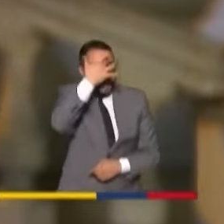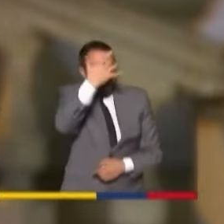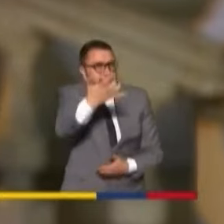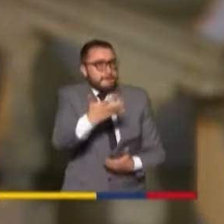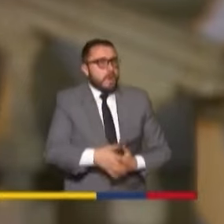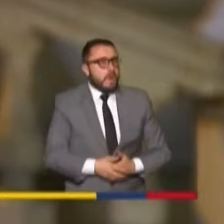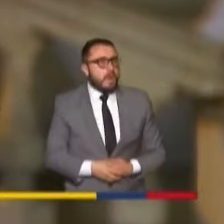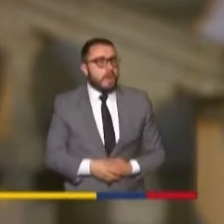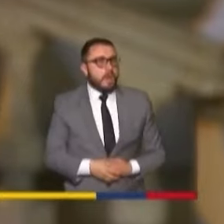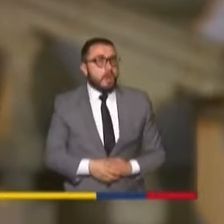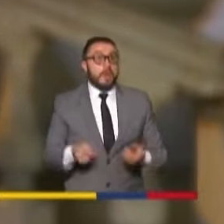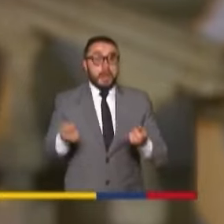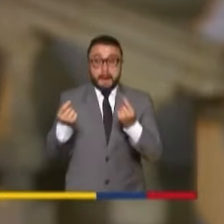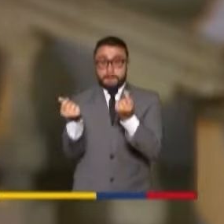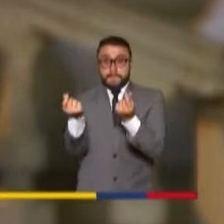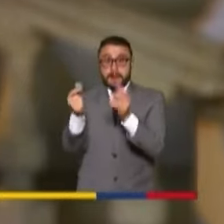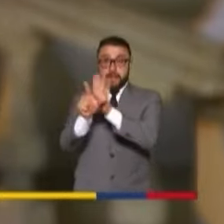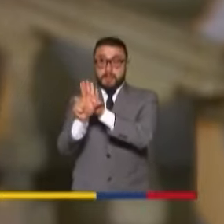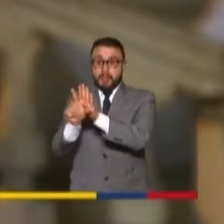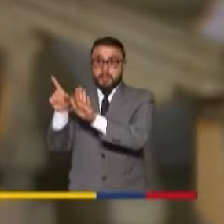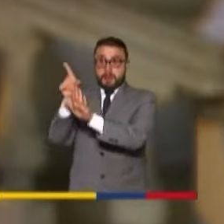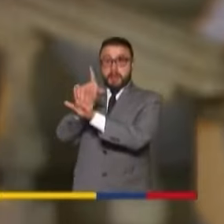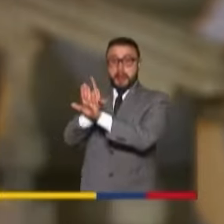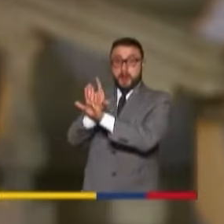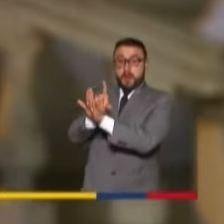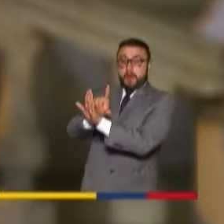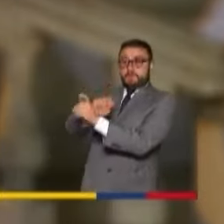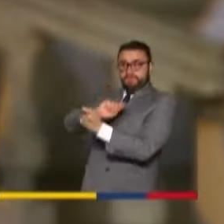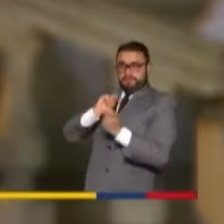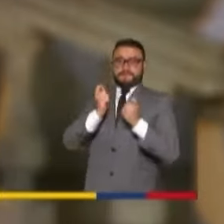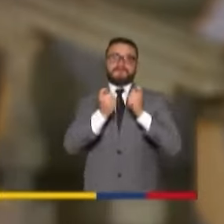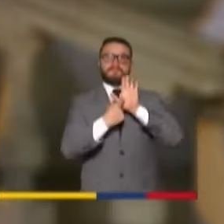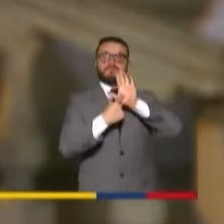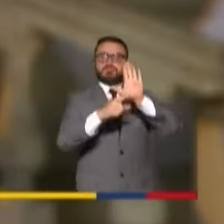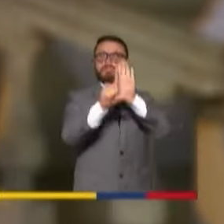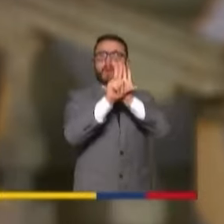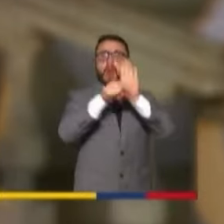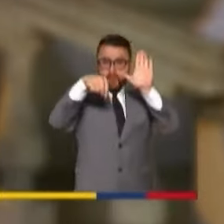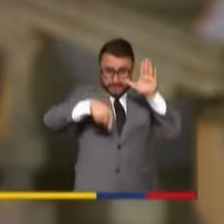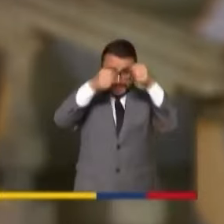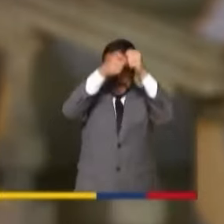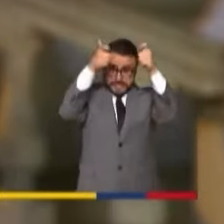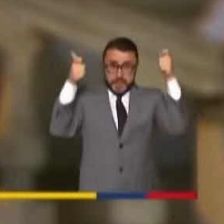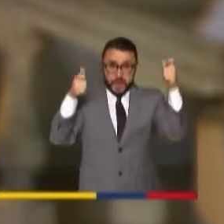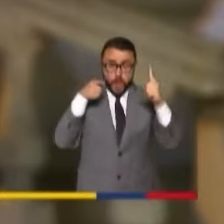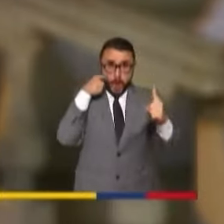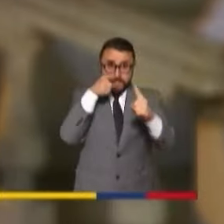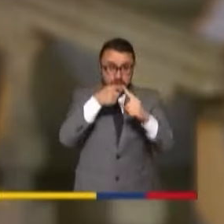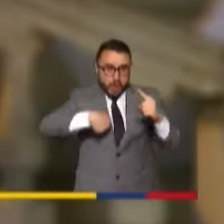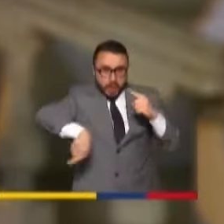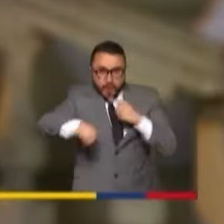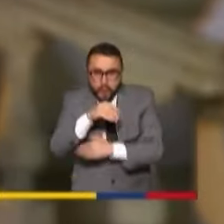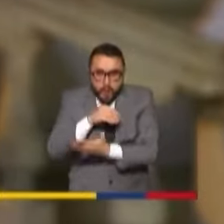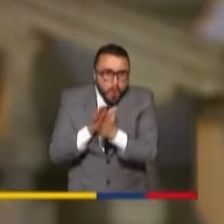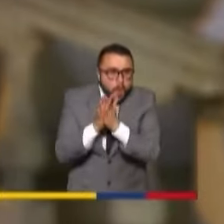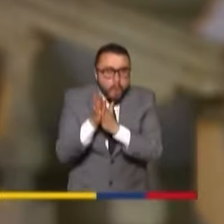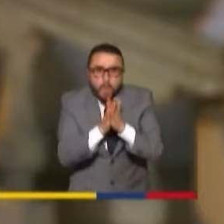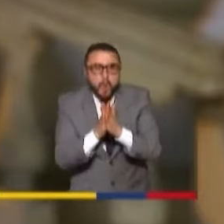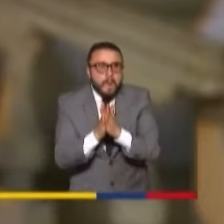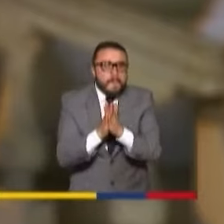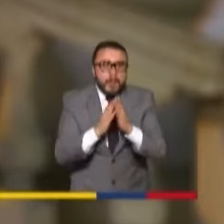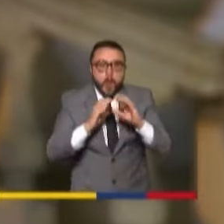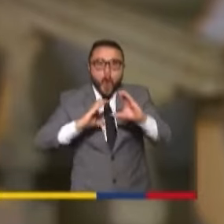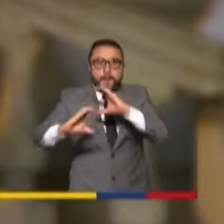ser solidário. Vai chamar atos em Caracas em solidariedade ao Petro, como ele chamou